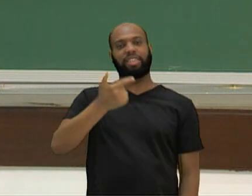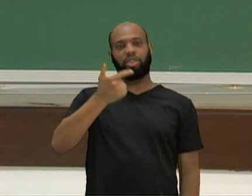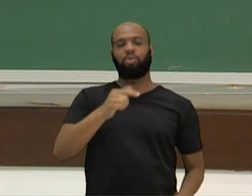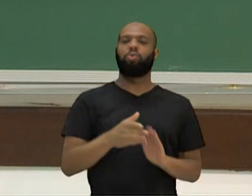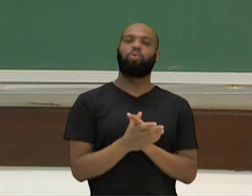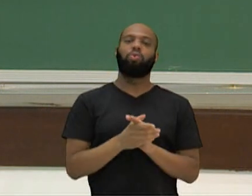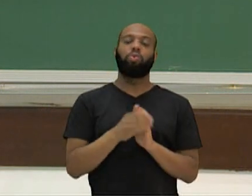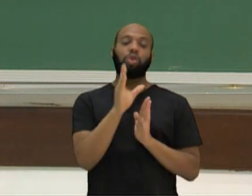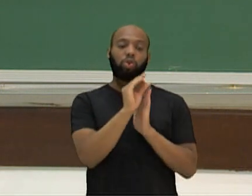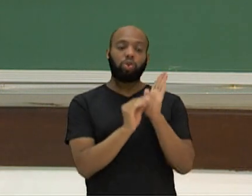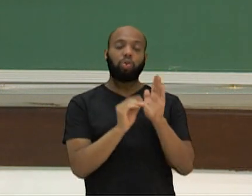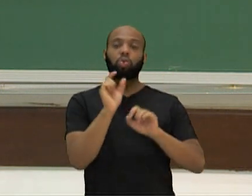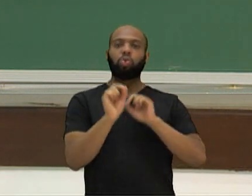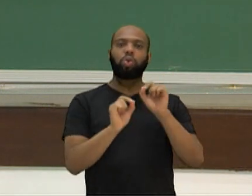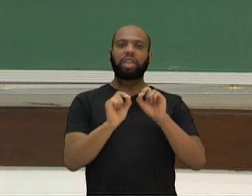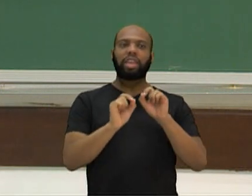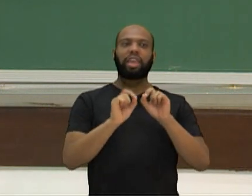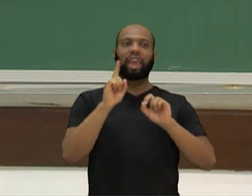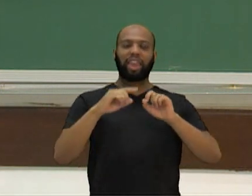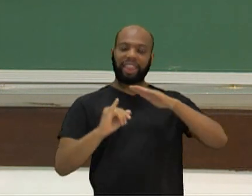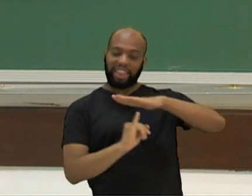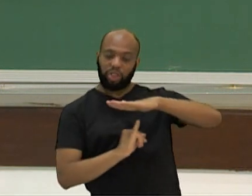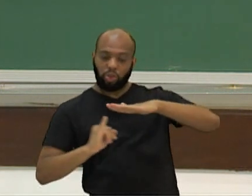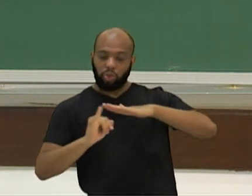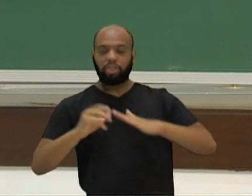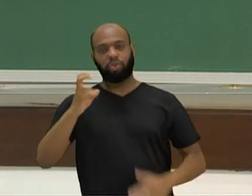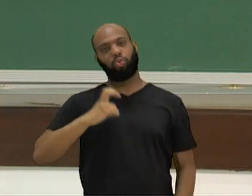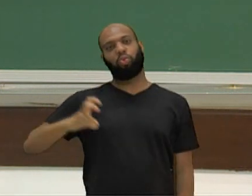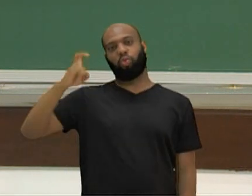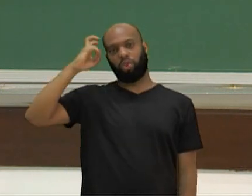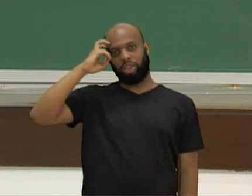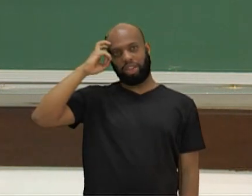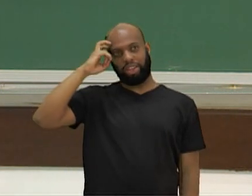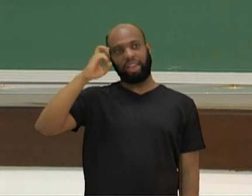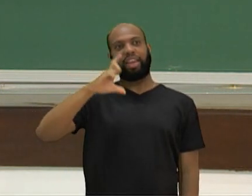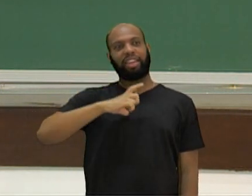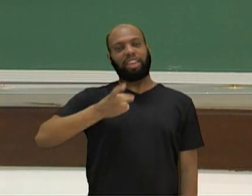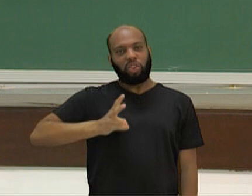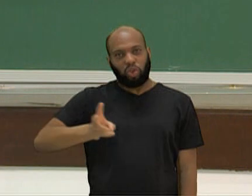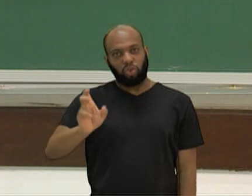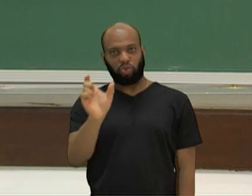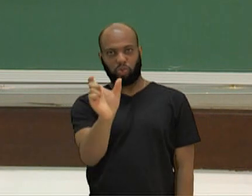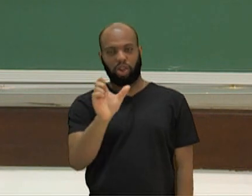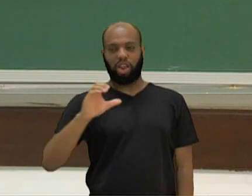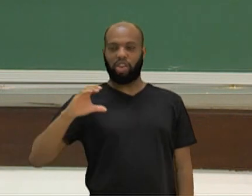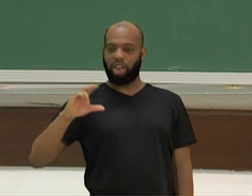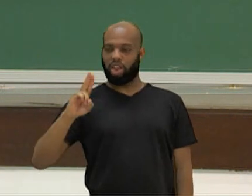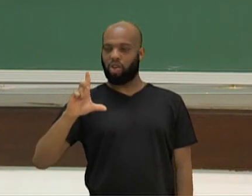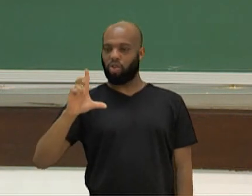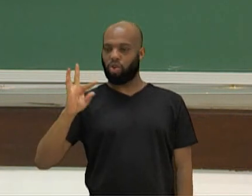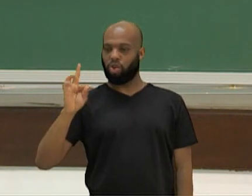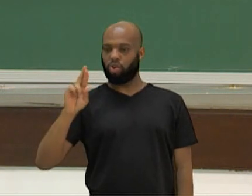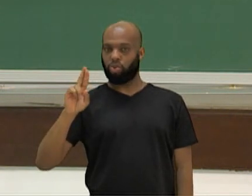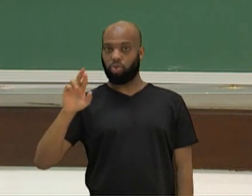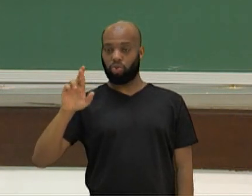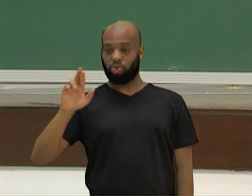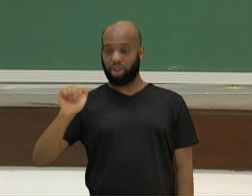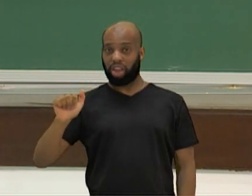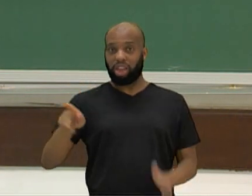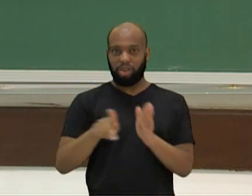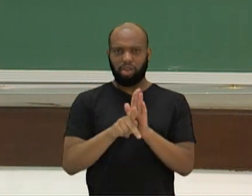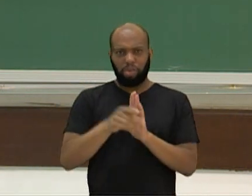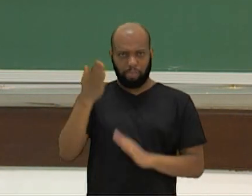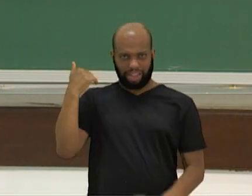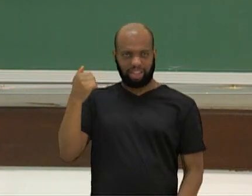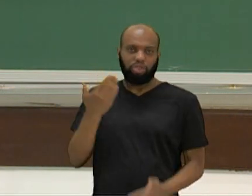de indústria cultural. Então, a gente não vai se livrar da palavra cultura. Nas aulas anteriores,